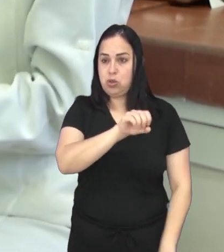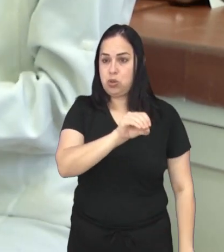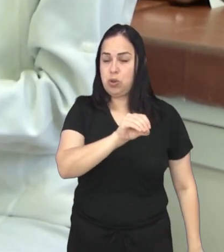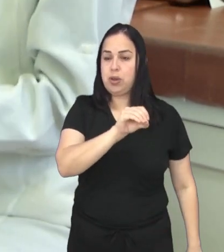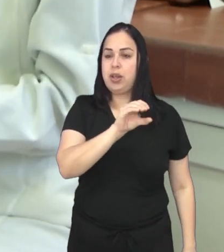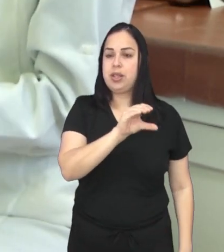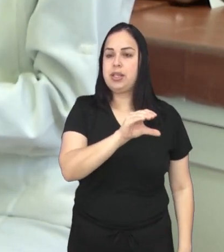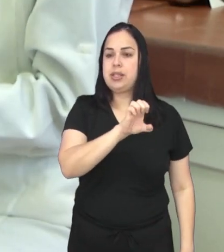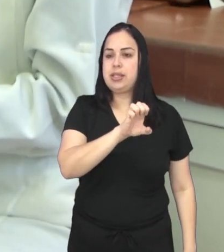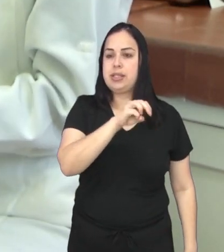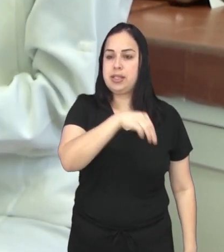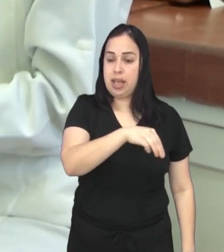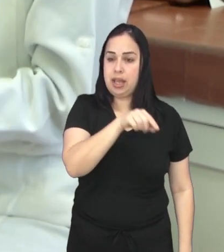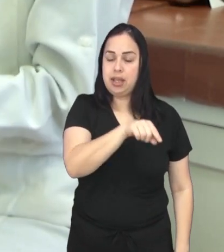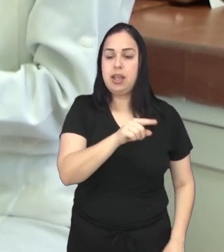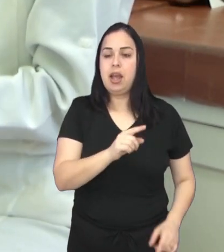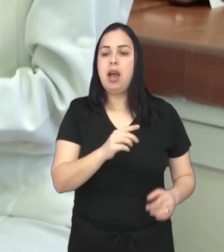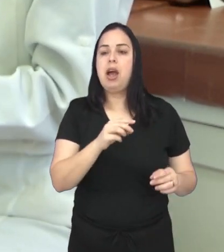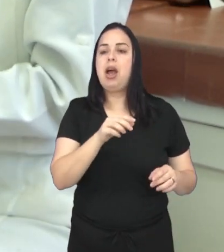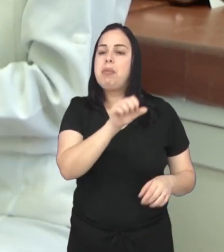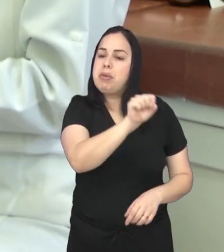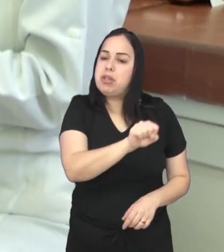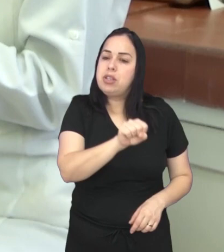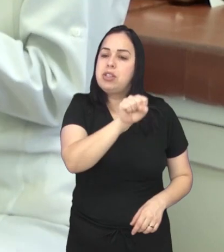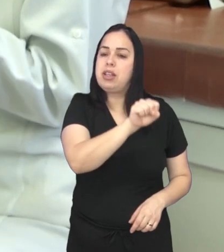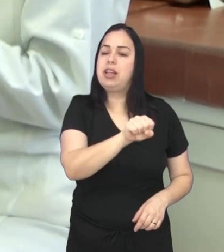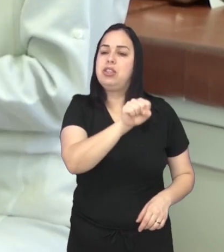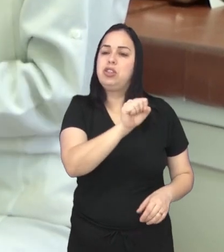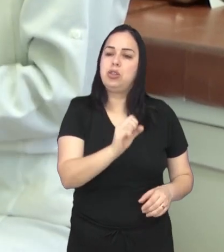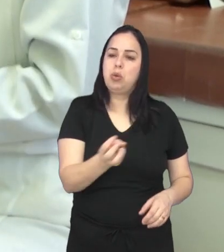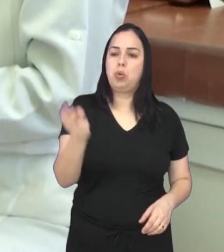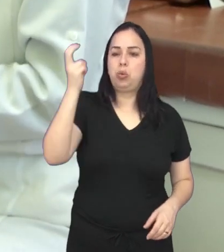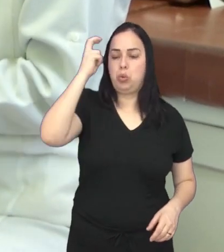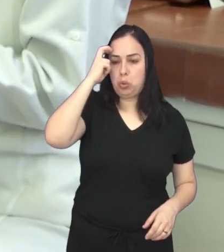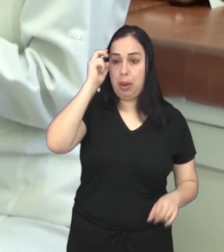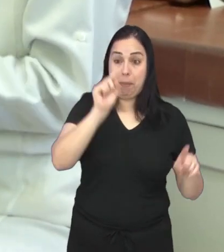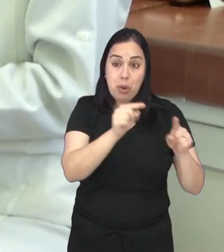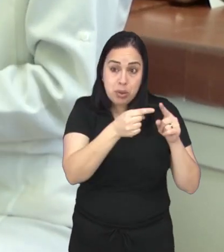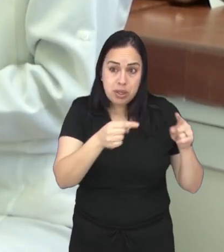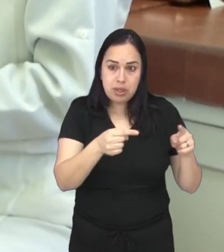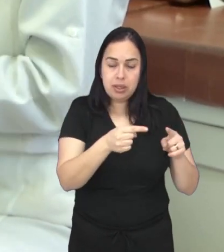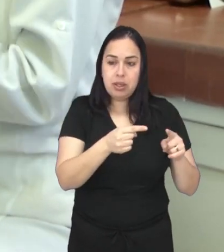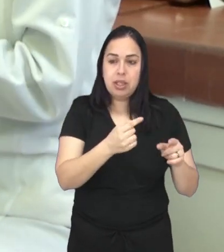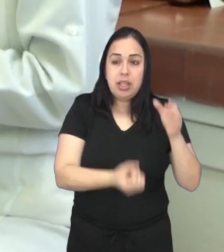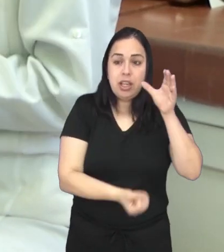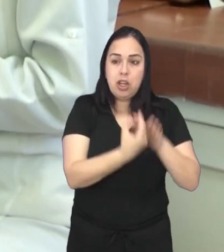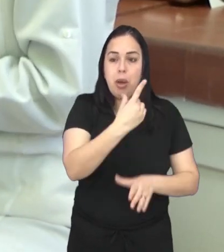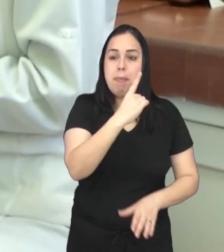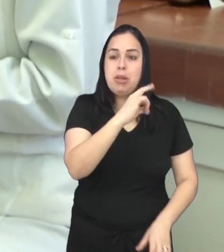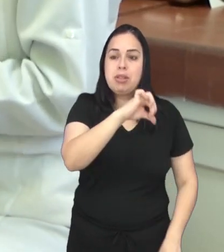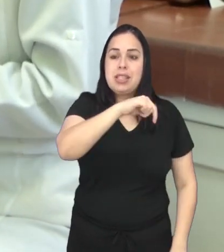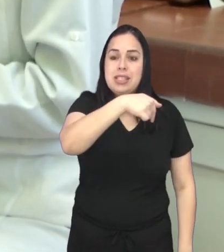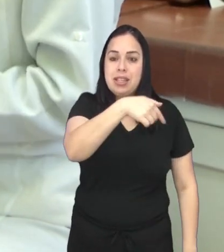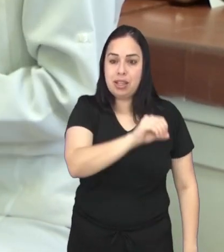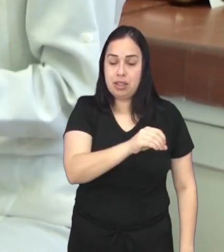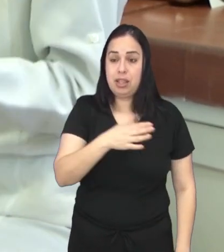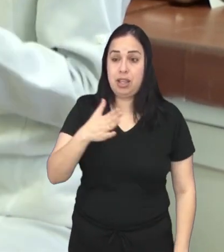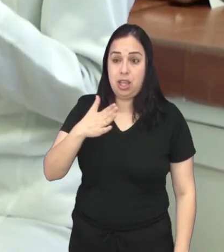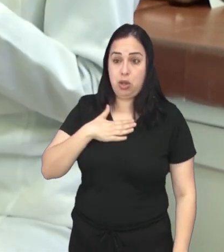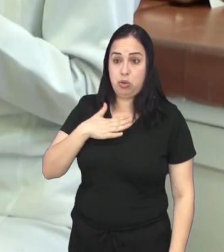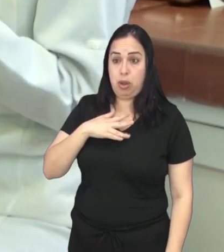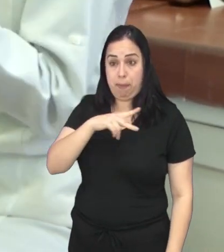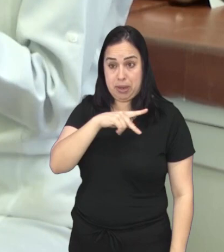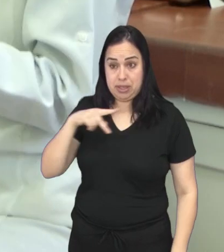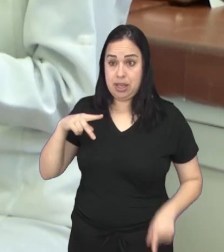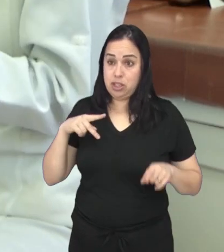da SOCEM, né, que é uma Sociedade de Cultura e Educação Musical que existe desde 1970, para você ter uma ideia, né?